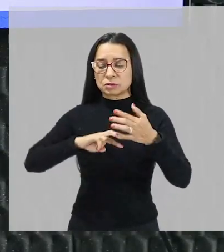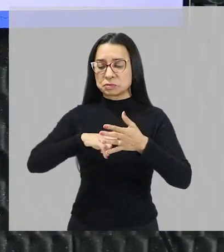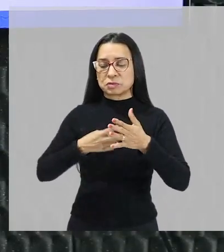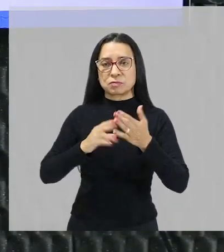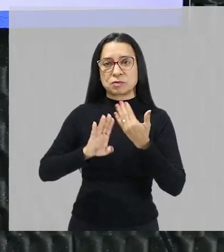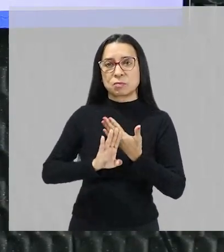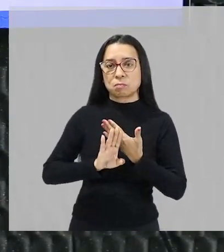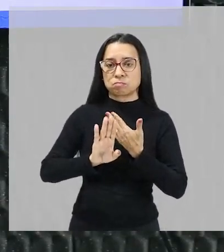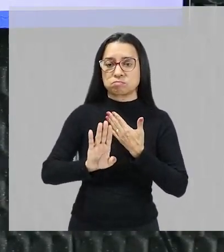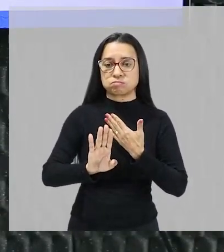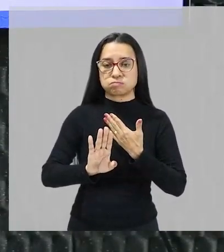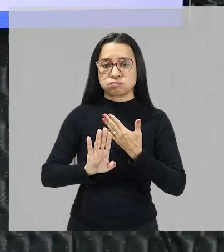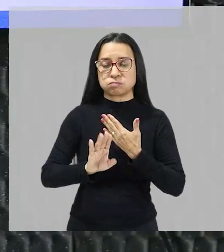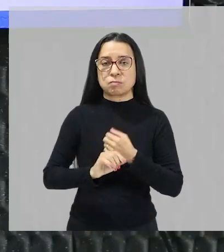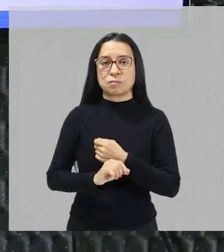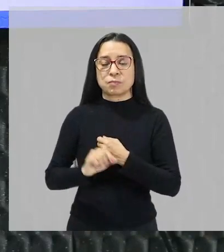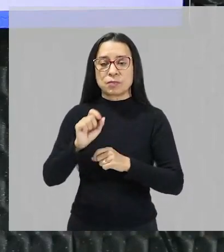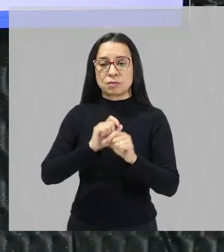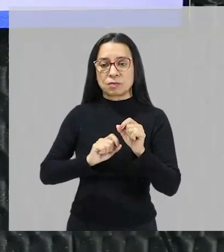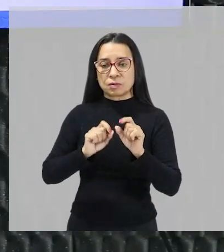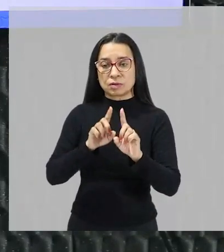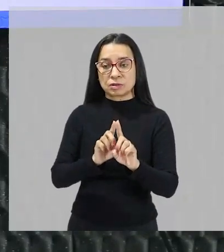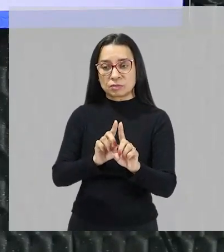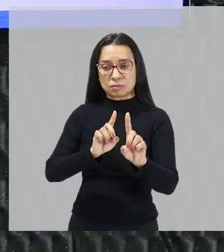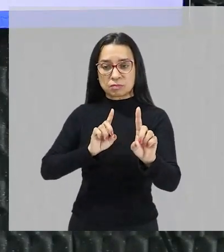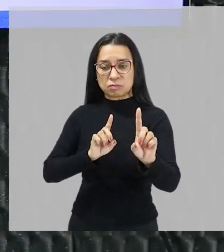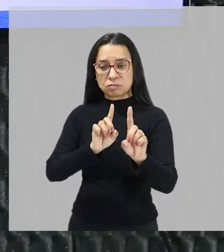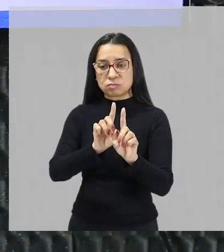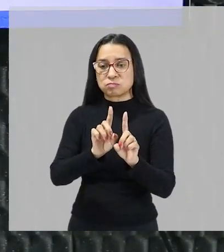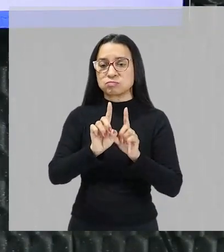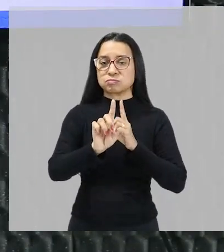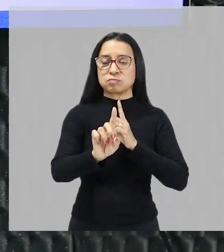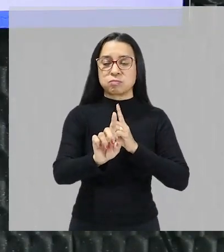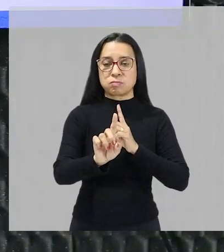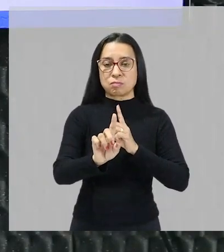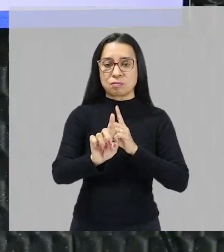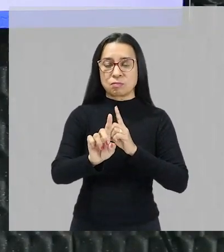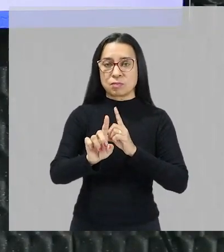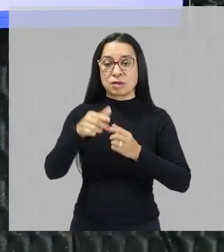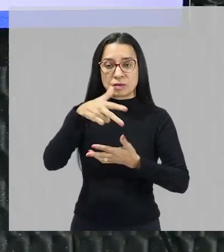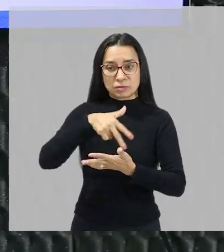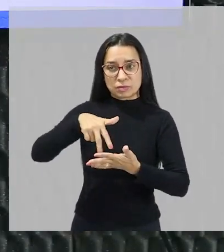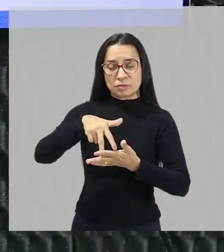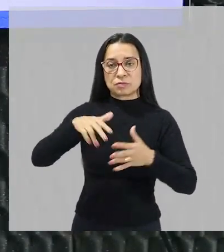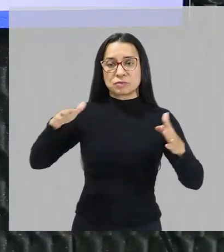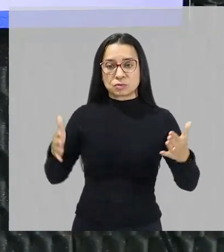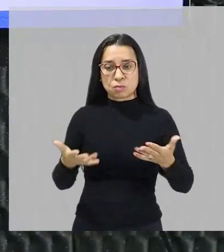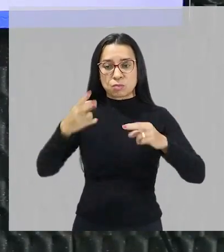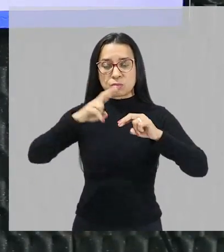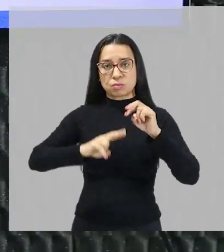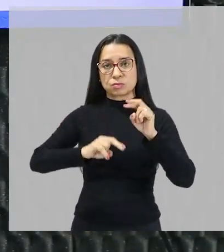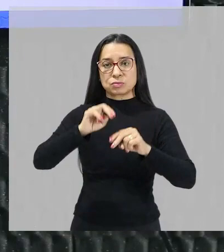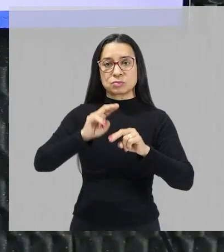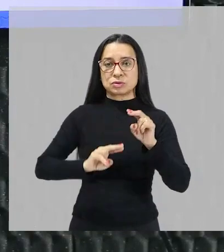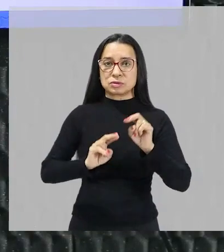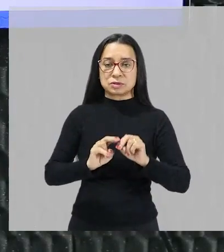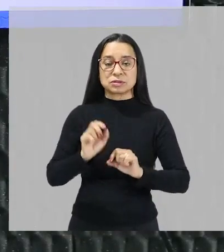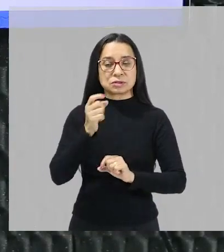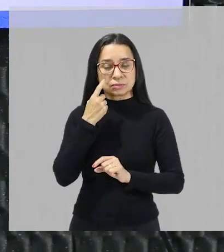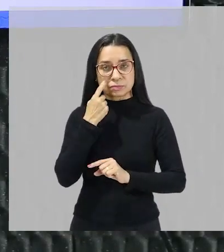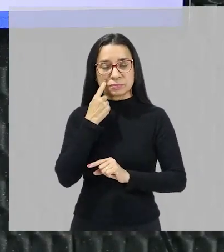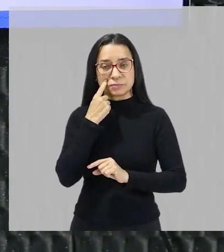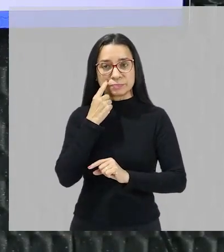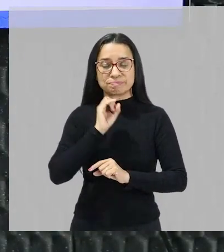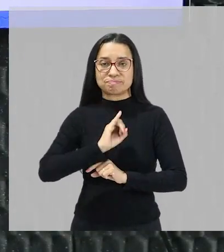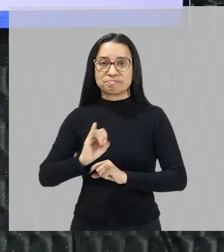para frente. Aí tem o anarrié, o en avantou, né? É quadrilha junina, você já ouviu isso aí, com certeza. Se você gosta de